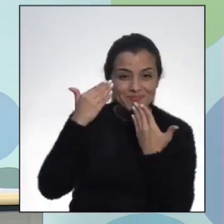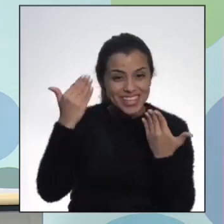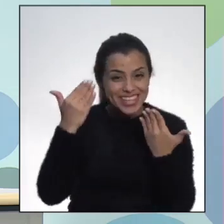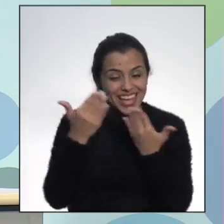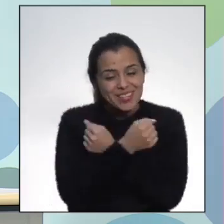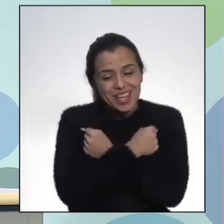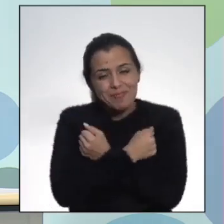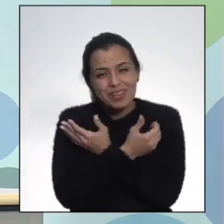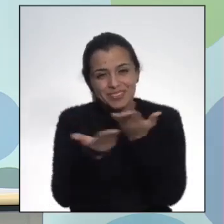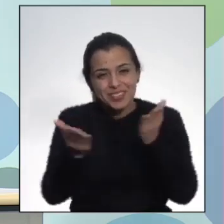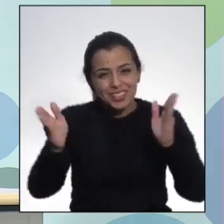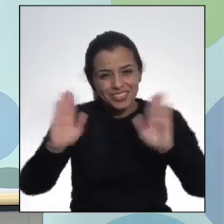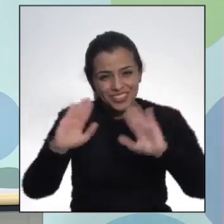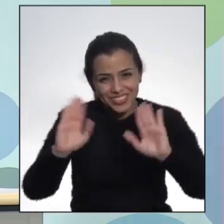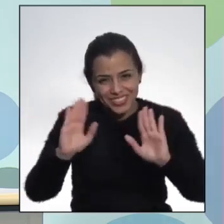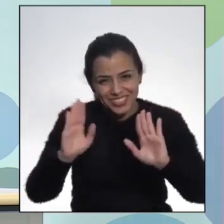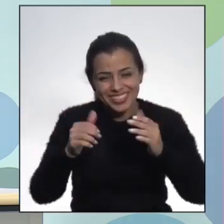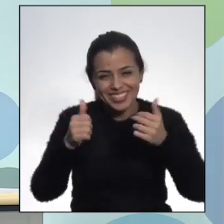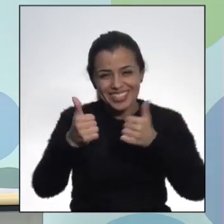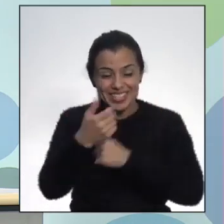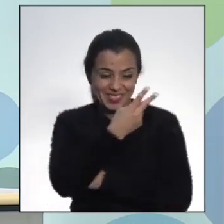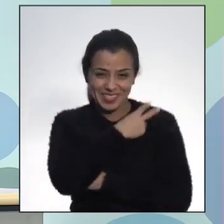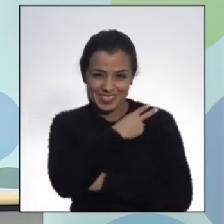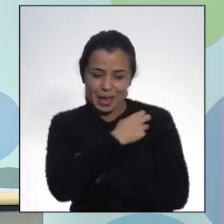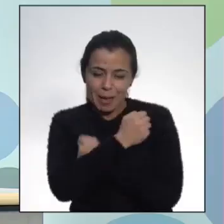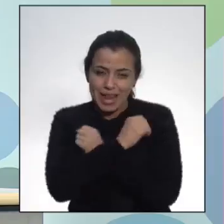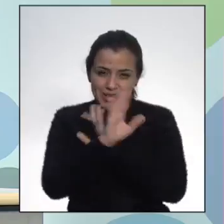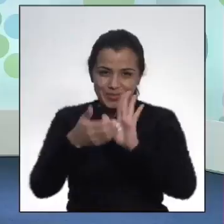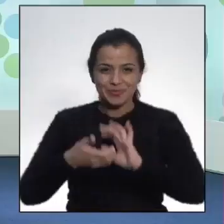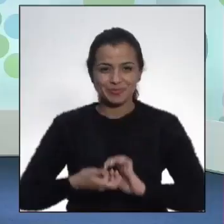a todos, tchau, tchau, pessoal do segundo ano, um abraço.